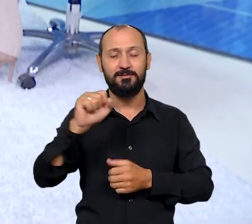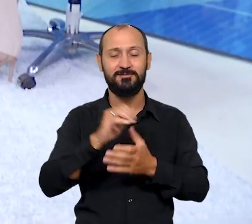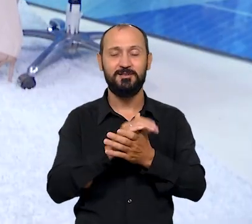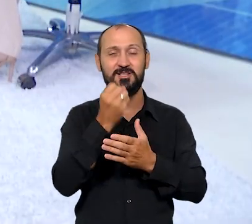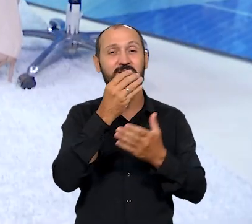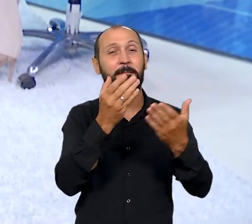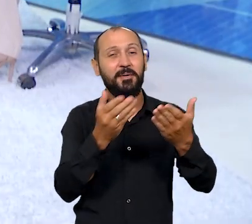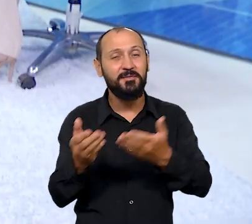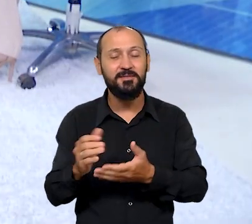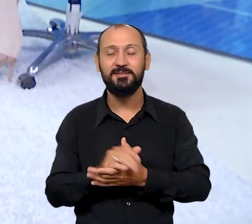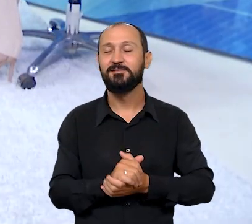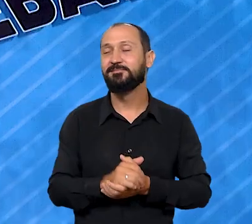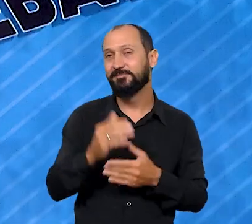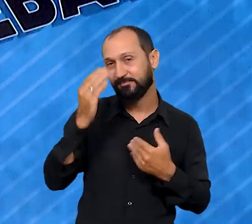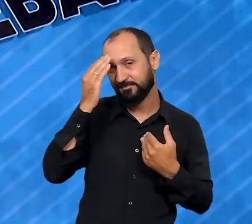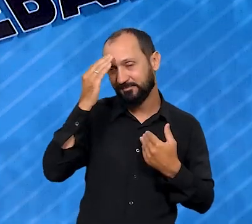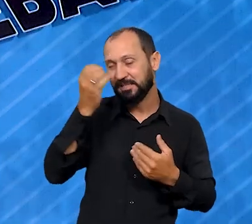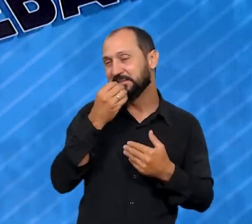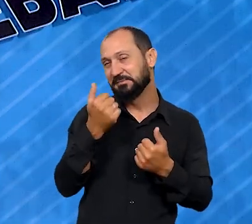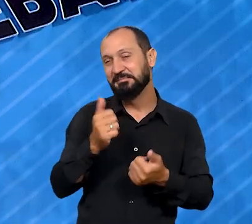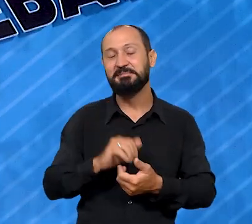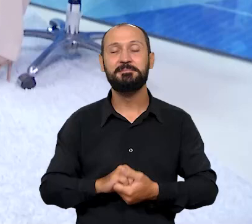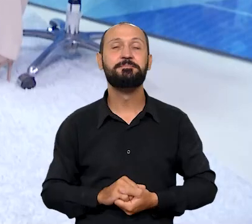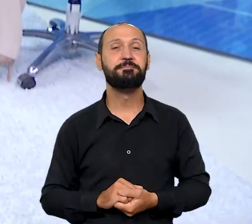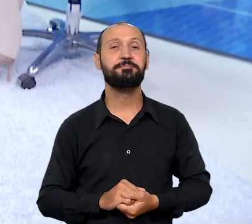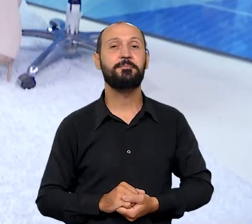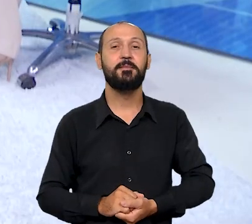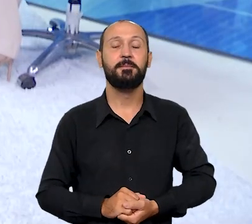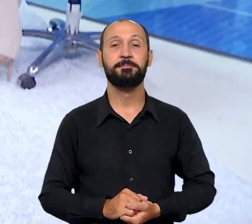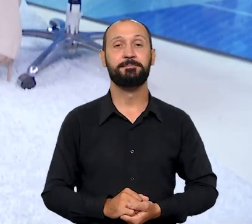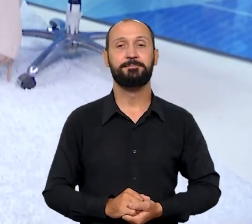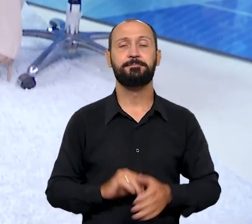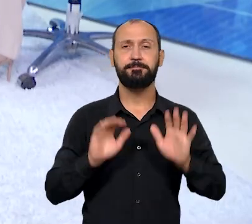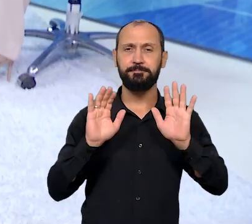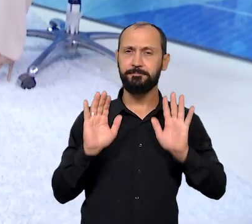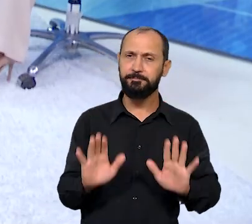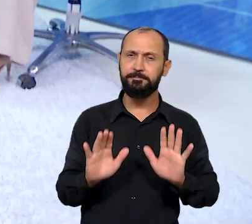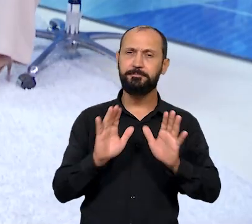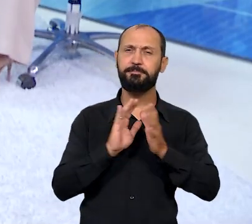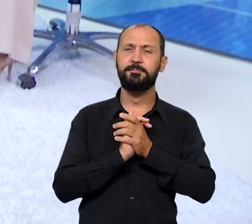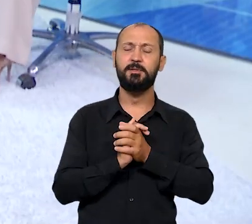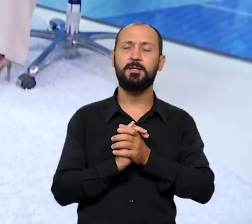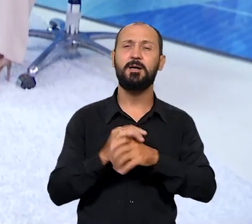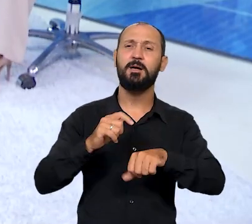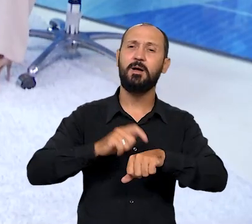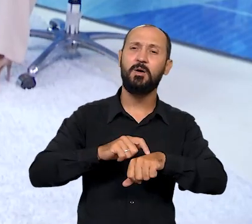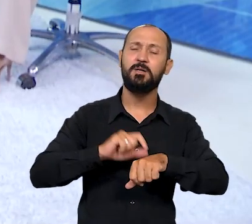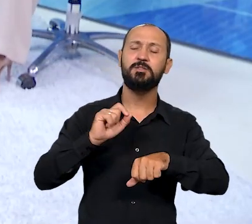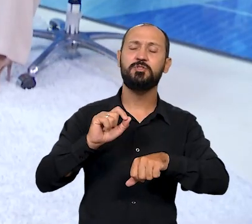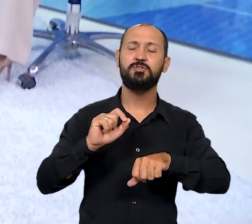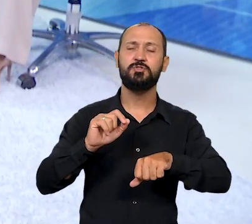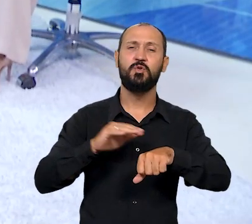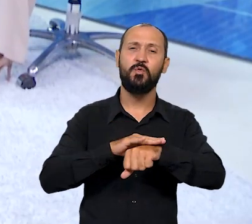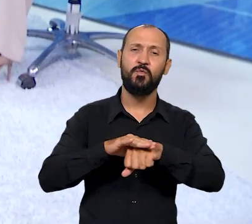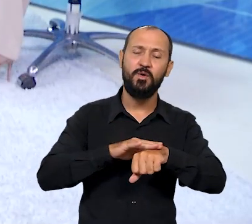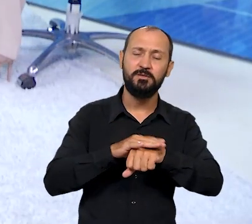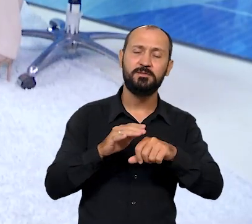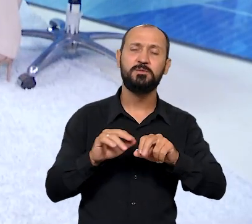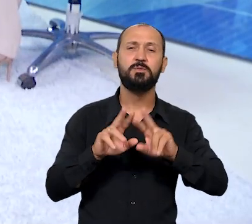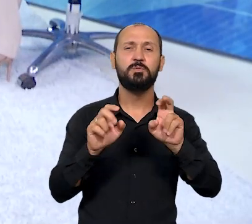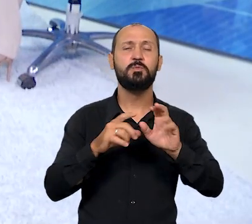Nicolas. Tudo bem? Seja bem-vindo. Obrigado, tudo bem. Dr. Nicolas, bom, quando a gente